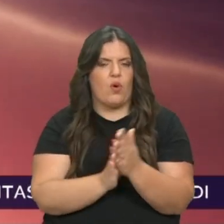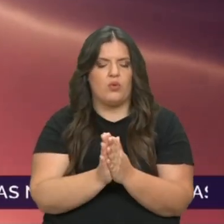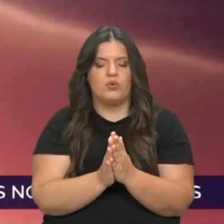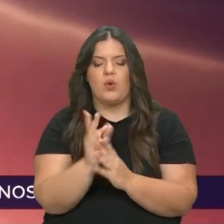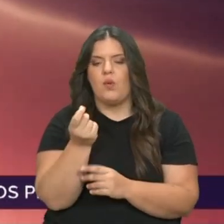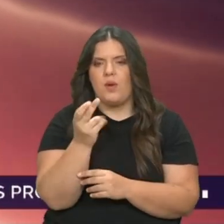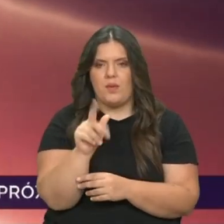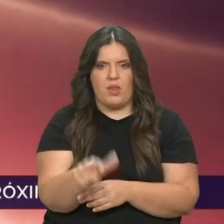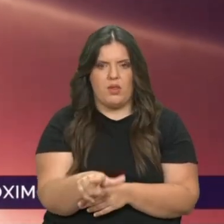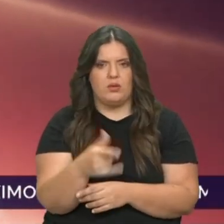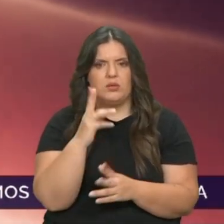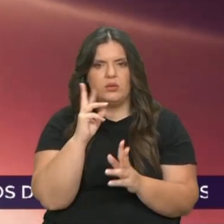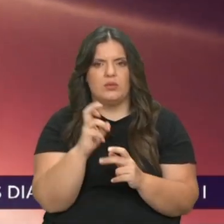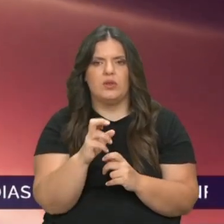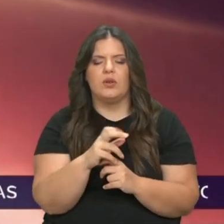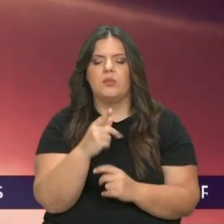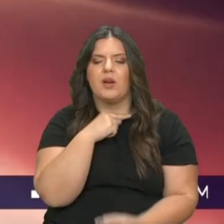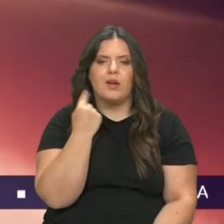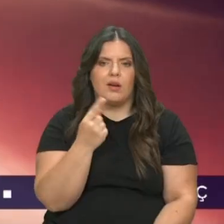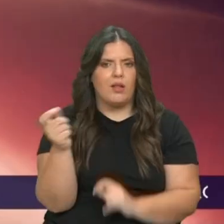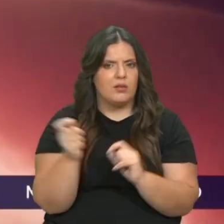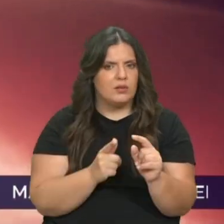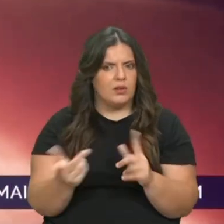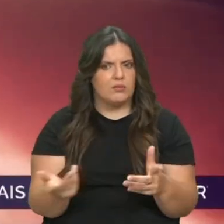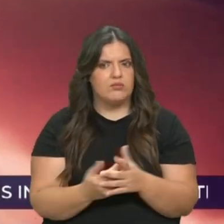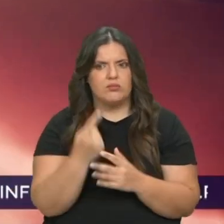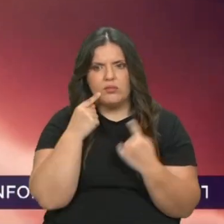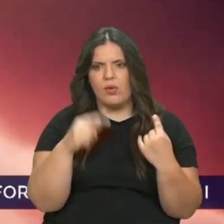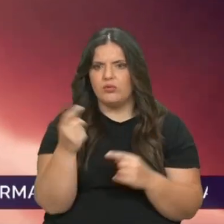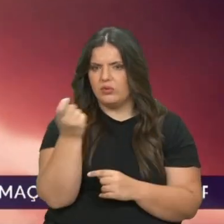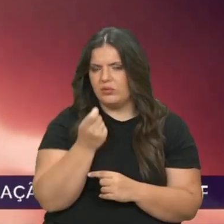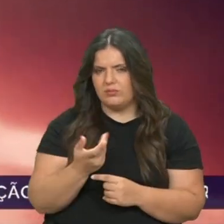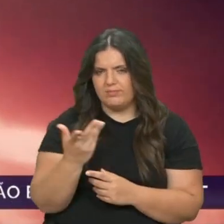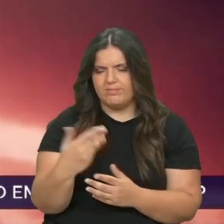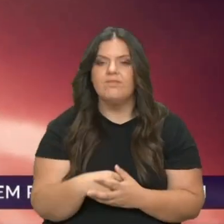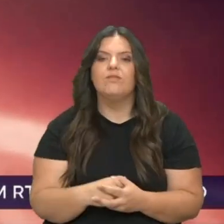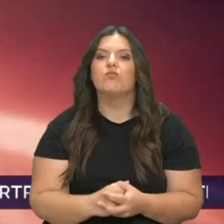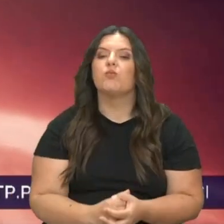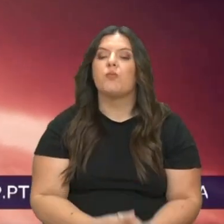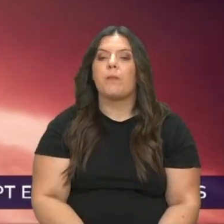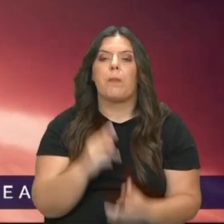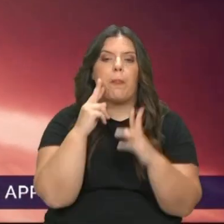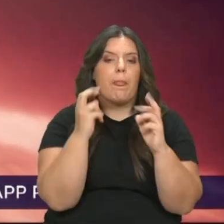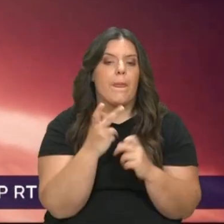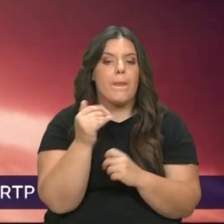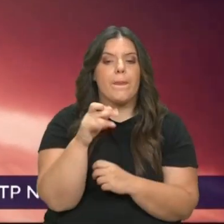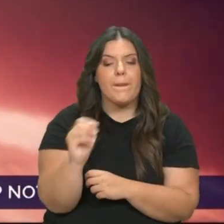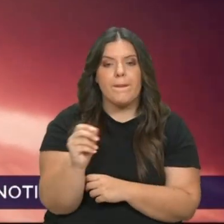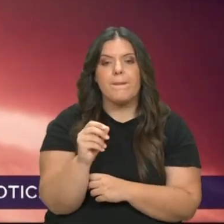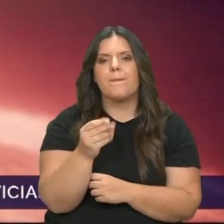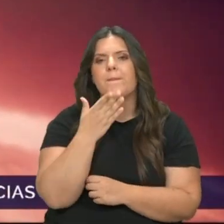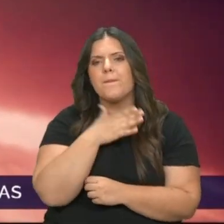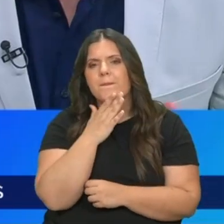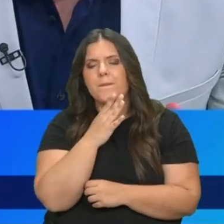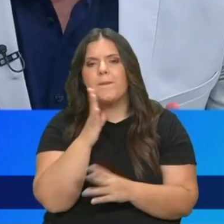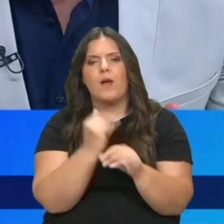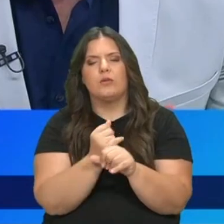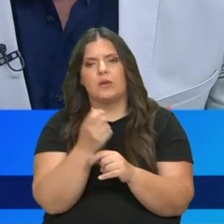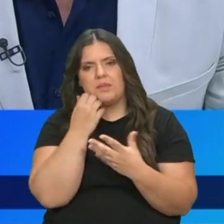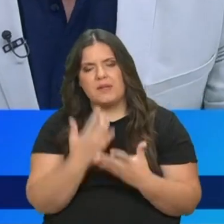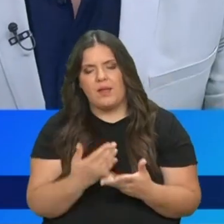Hubble, encontraram aquilo que se chama uma raridade estelar, que mostra estas ilustrações. Encontraram uma anã branca